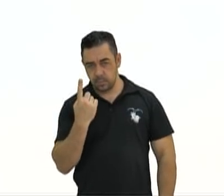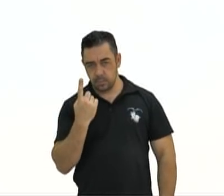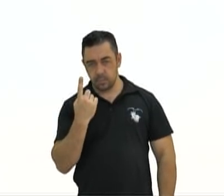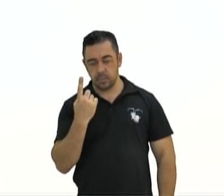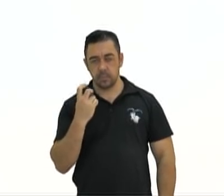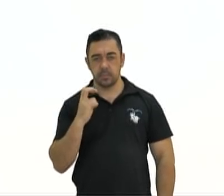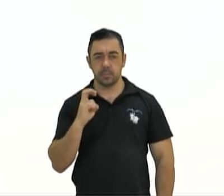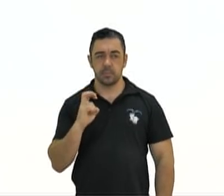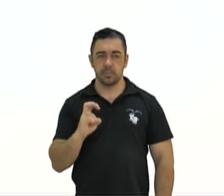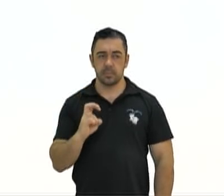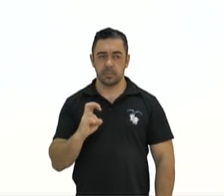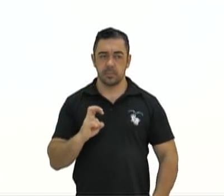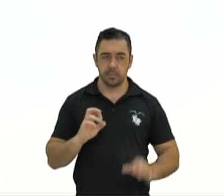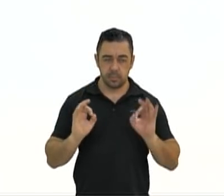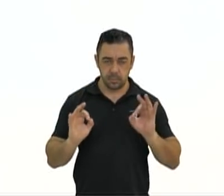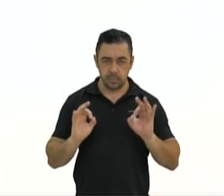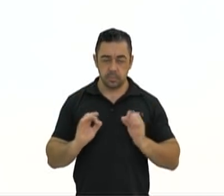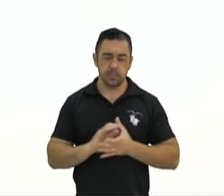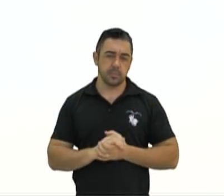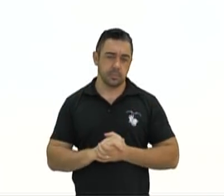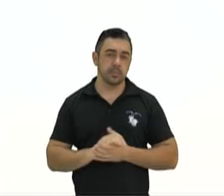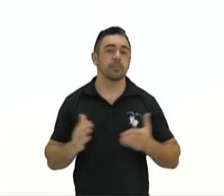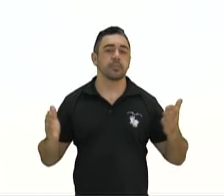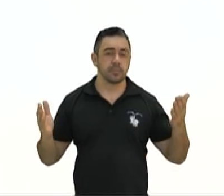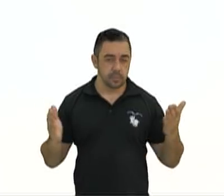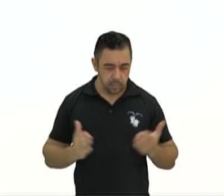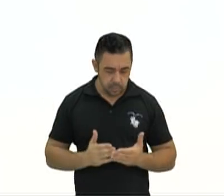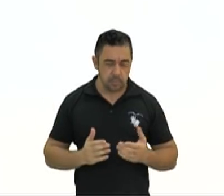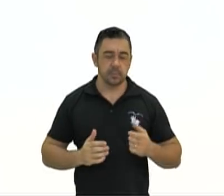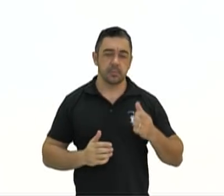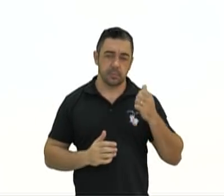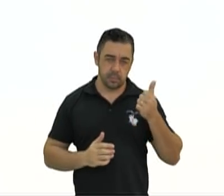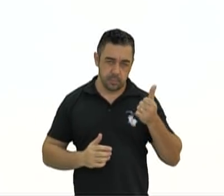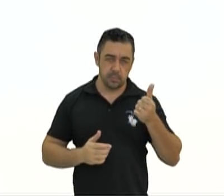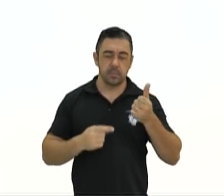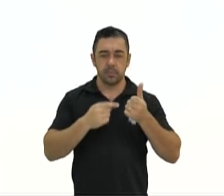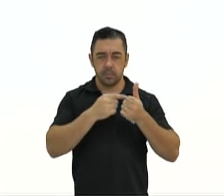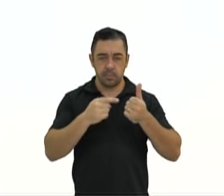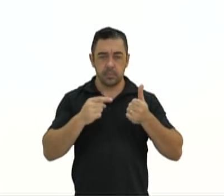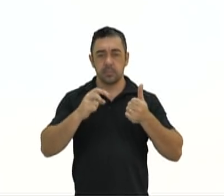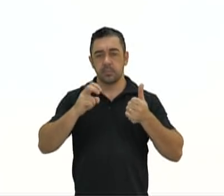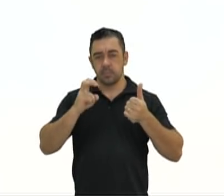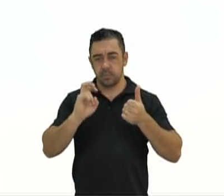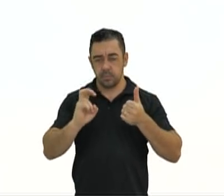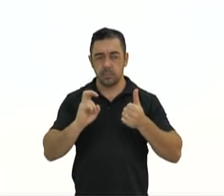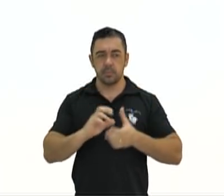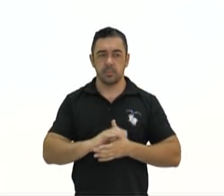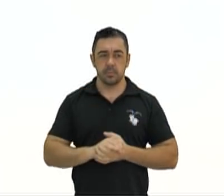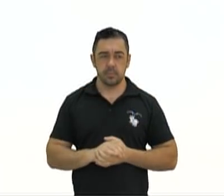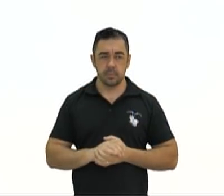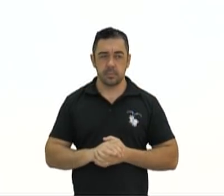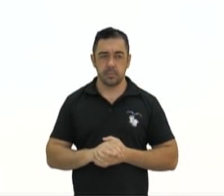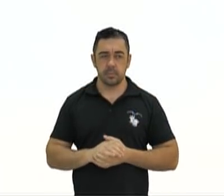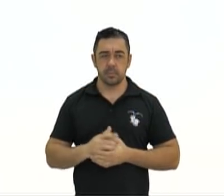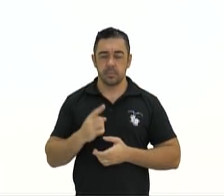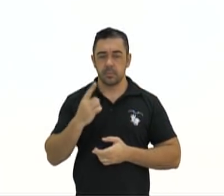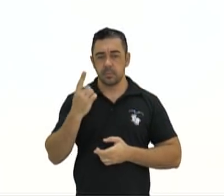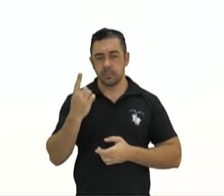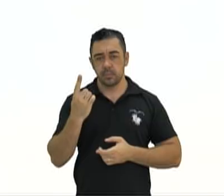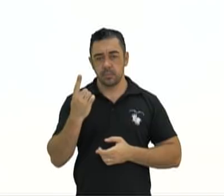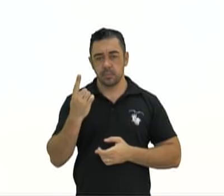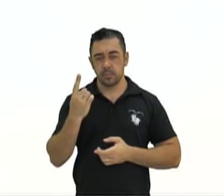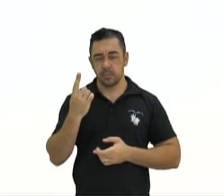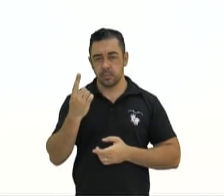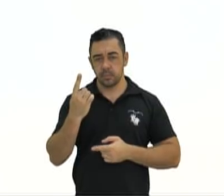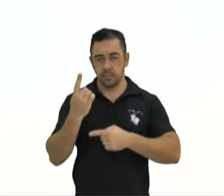embaixo vezes 1 vai ser 5. Agora eu consigo fazer a subtração. Então, eu vou fazer 6 menos 5,